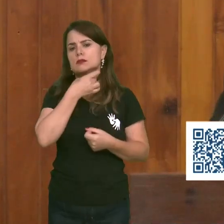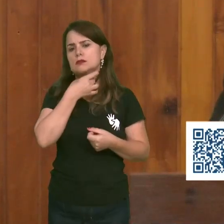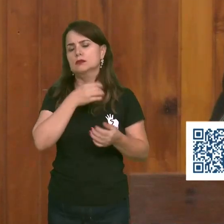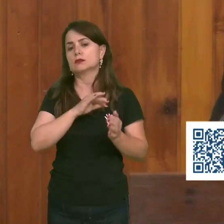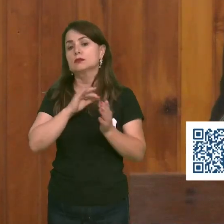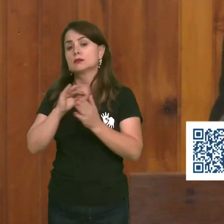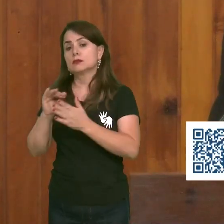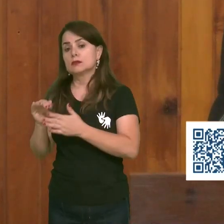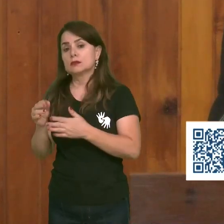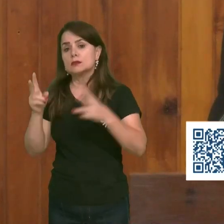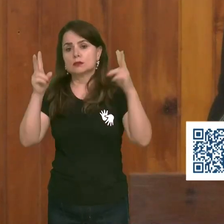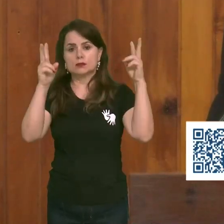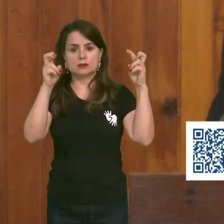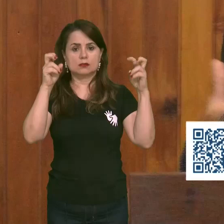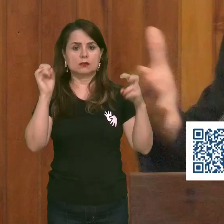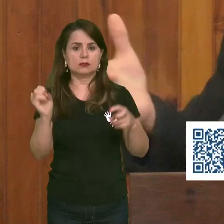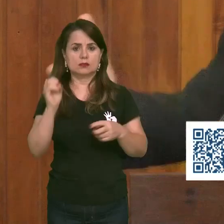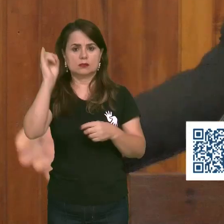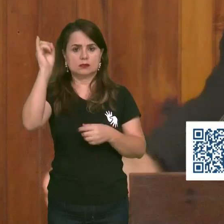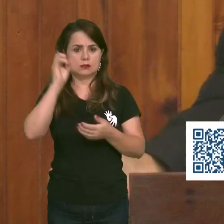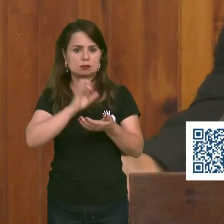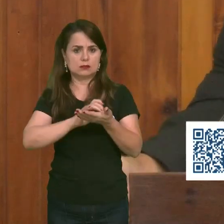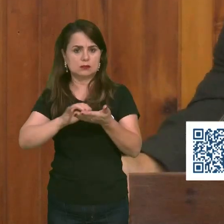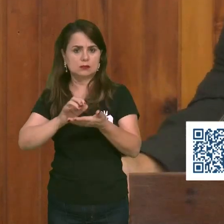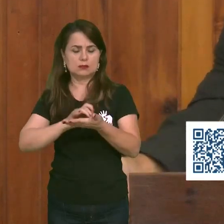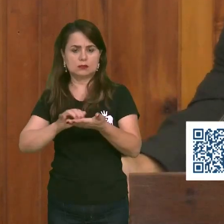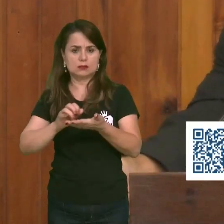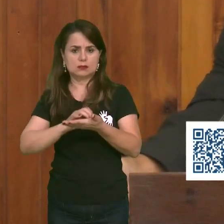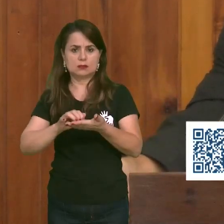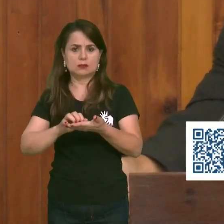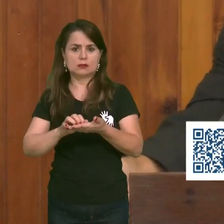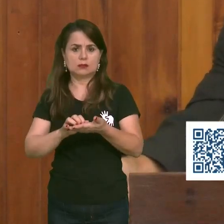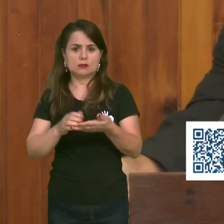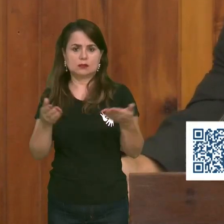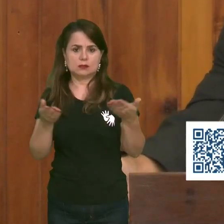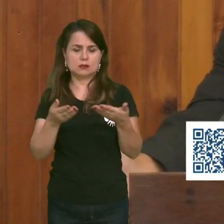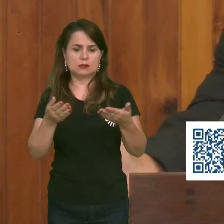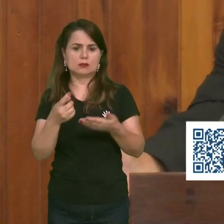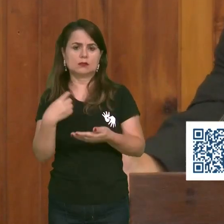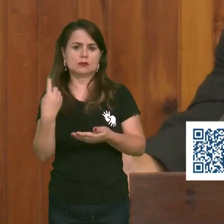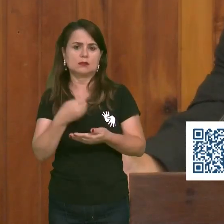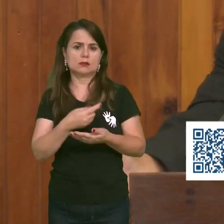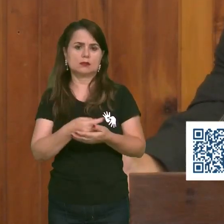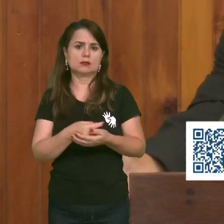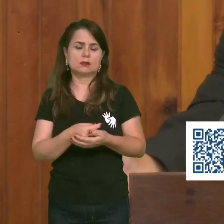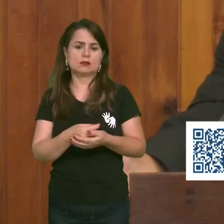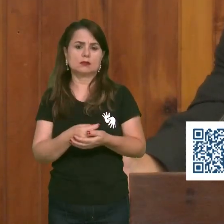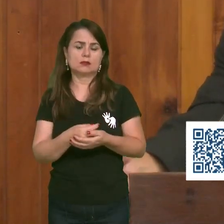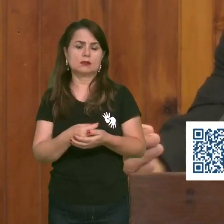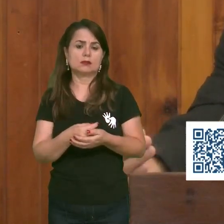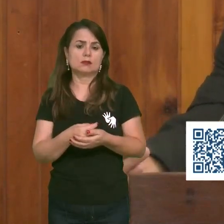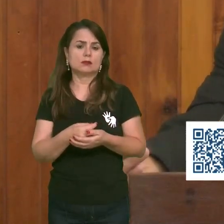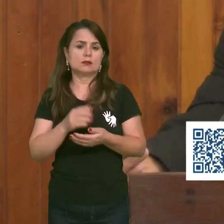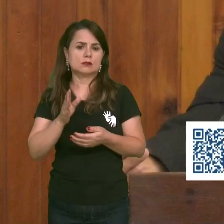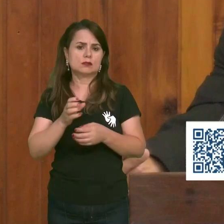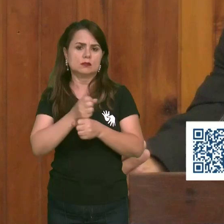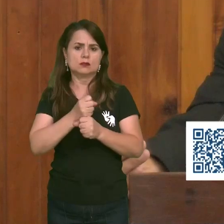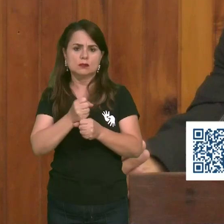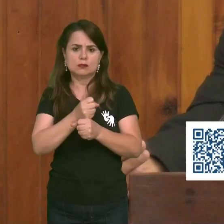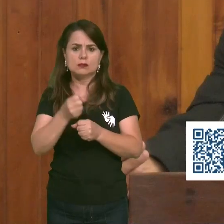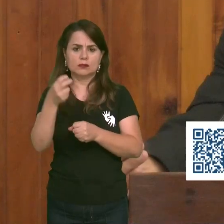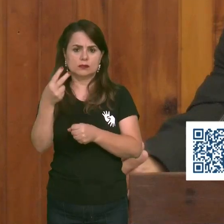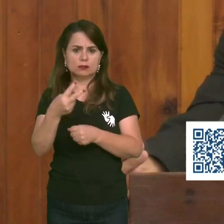ambas a secretarias tivemos recentemente Agora após dois anos